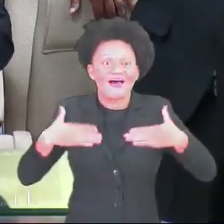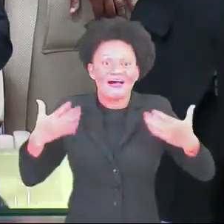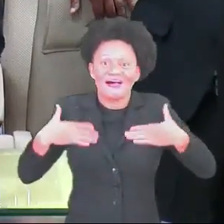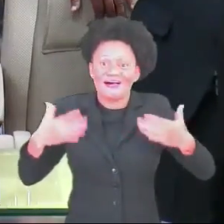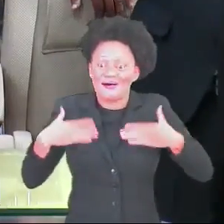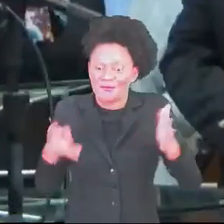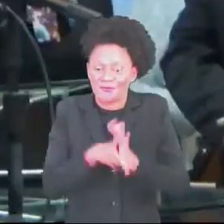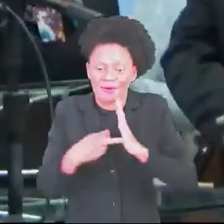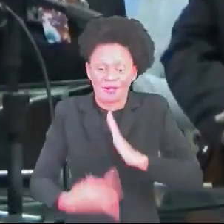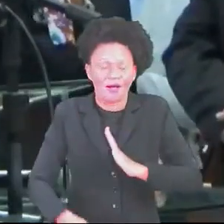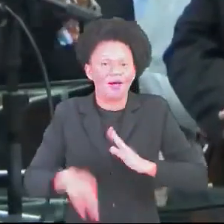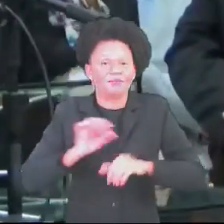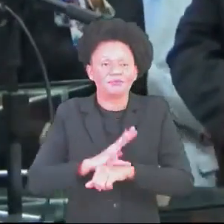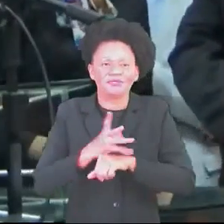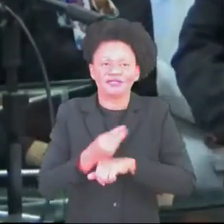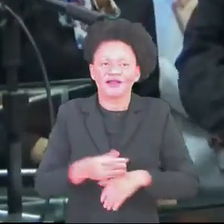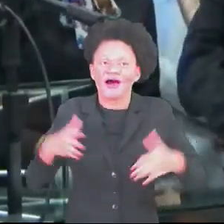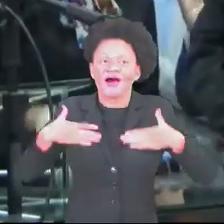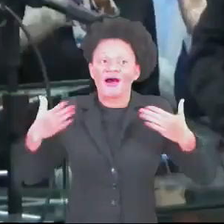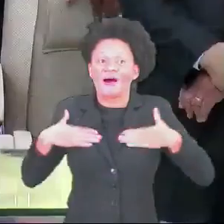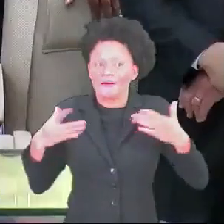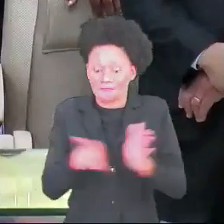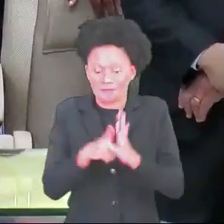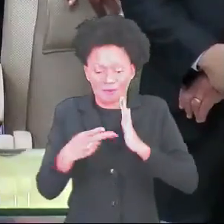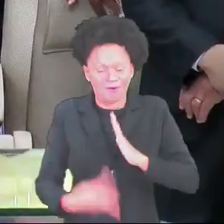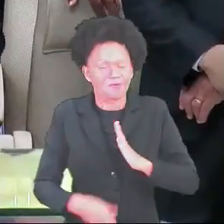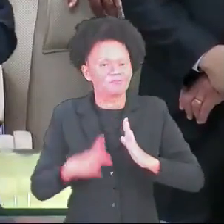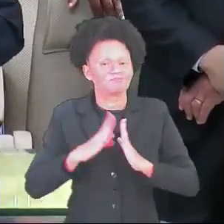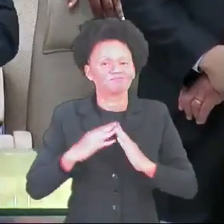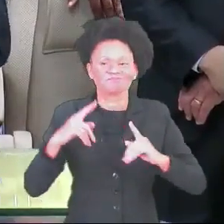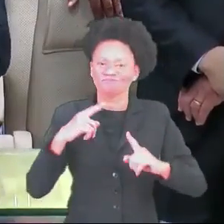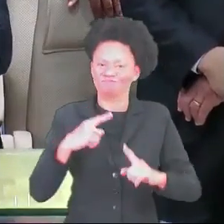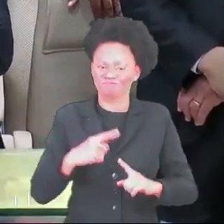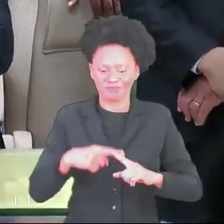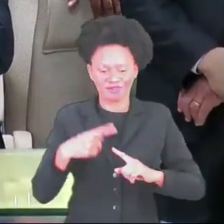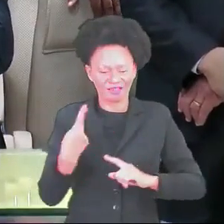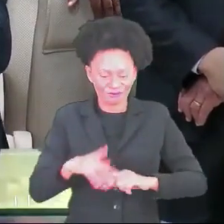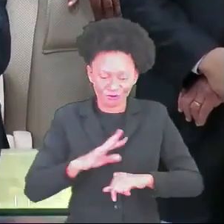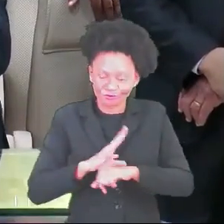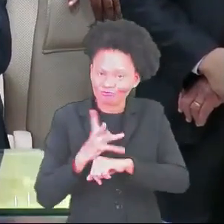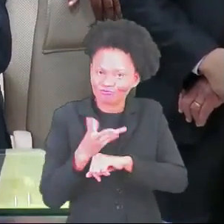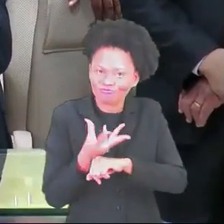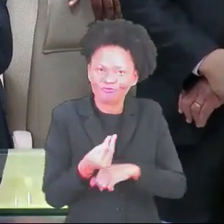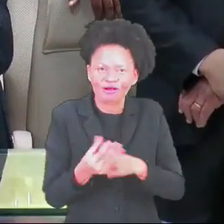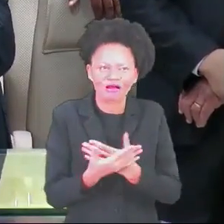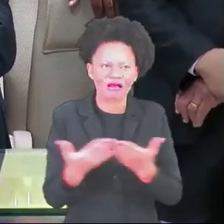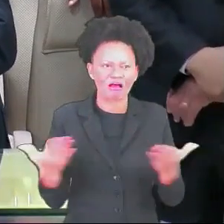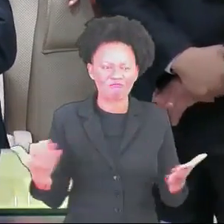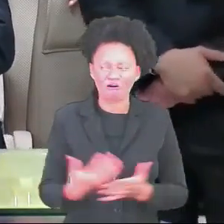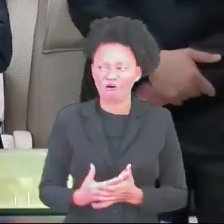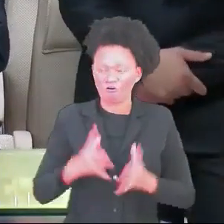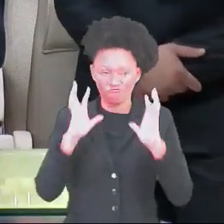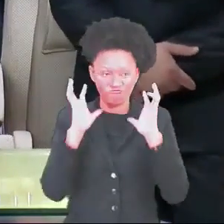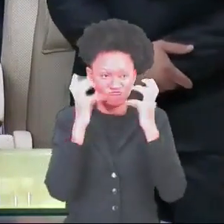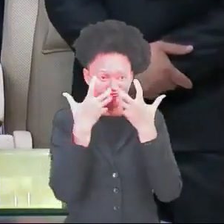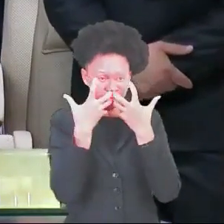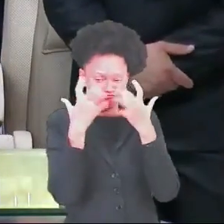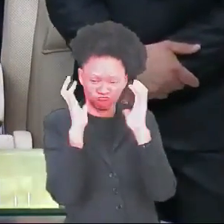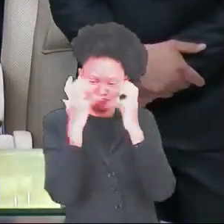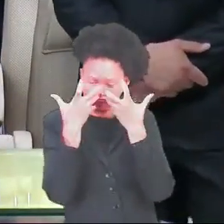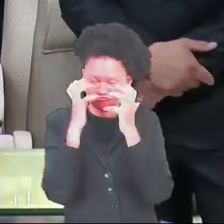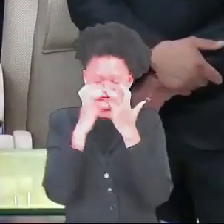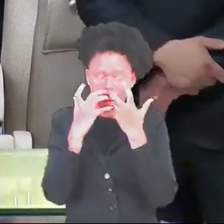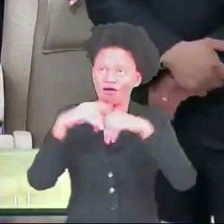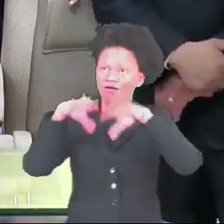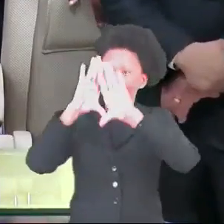igreja? Cadê a alegria da igreja? Irmão, no céu não vai ter gente carecudo não, rancudo não. No